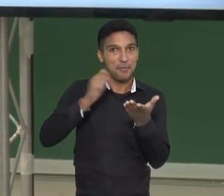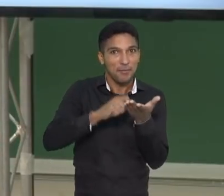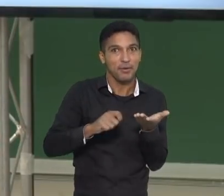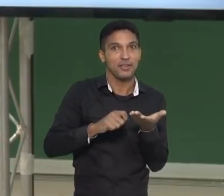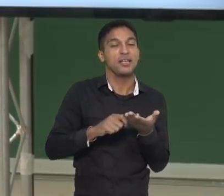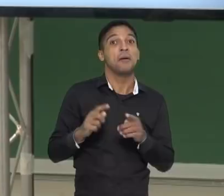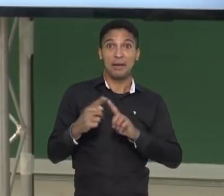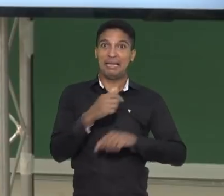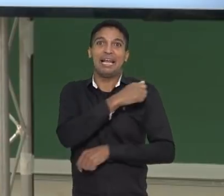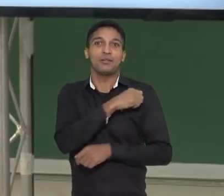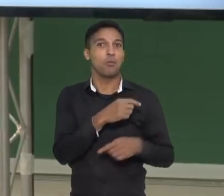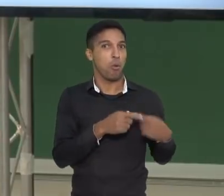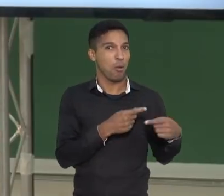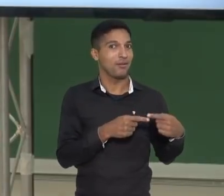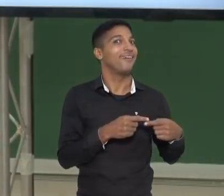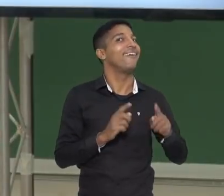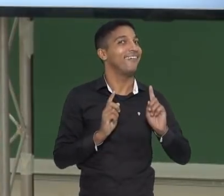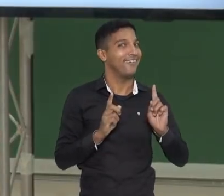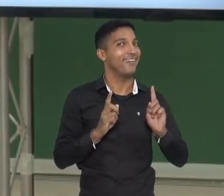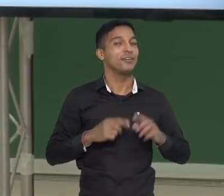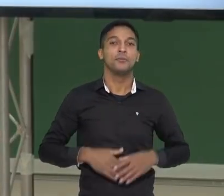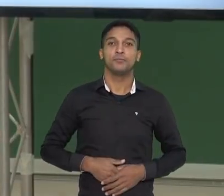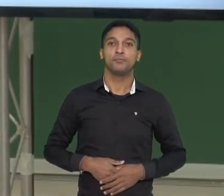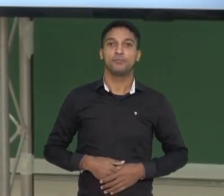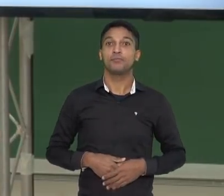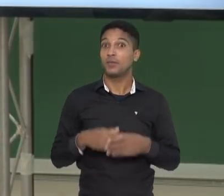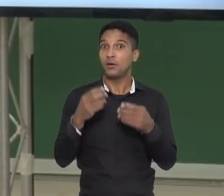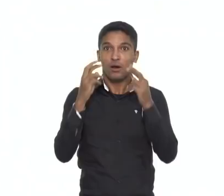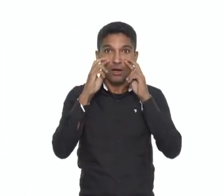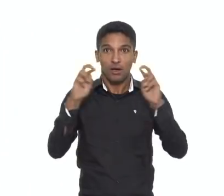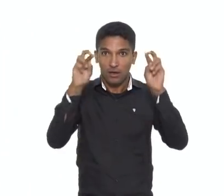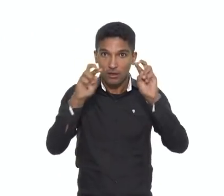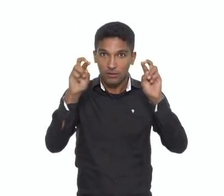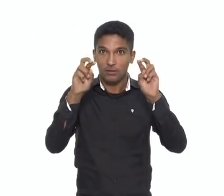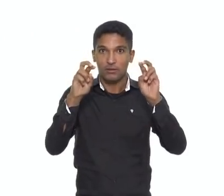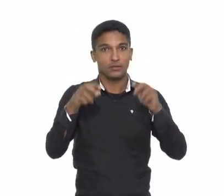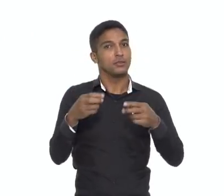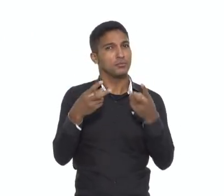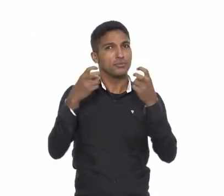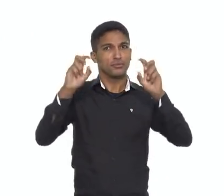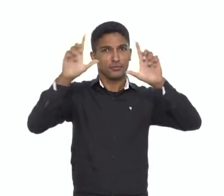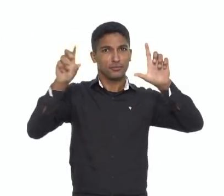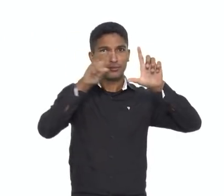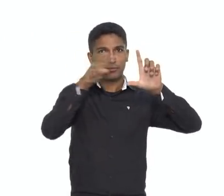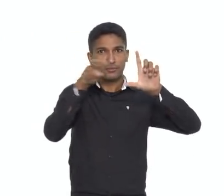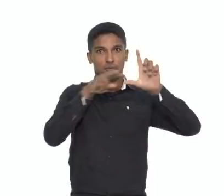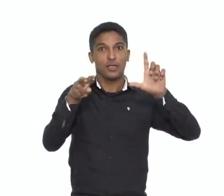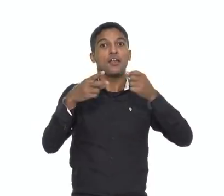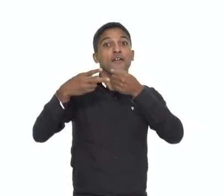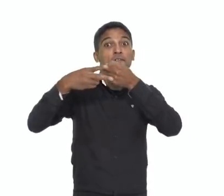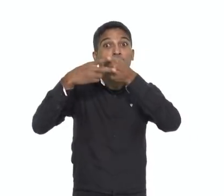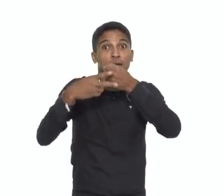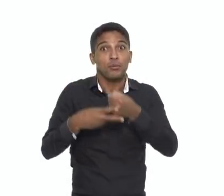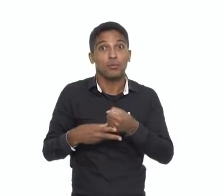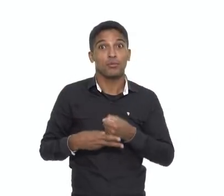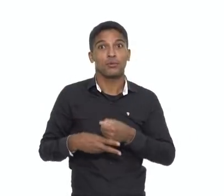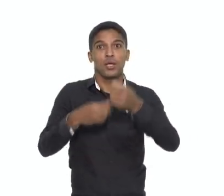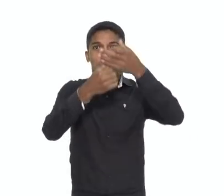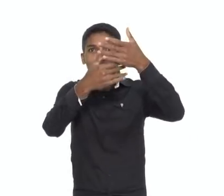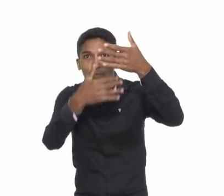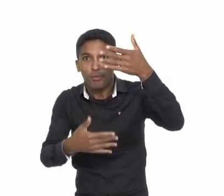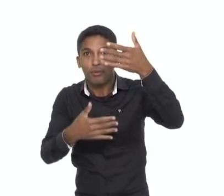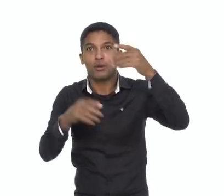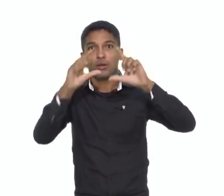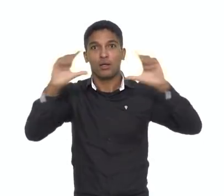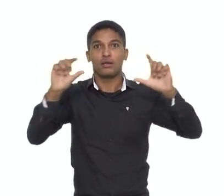está enrolando aí na aula de português. Então, vamos observar. Vocês vão identificar nesse trecho os verbos de sende. A